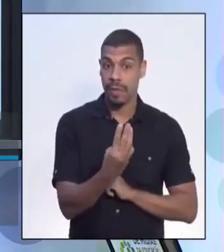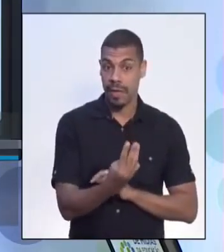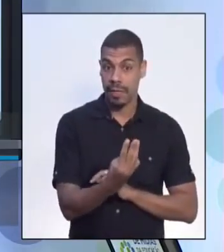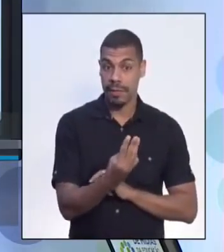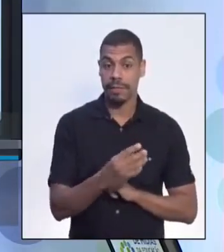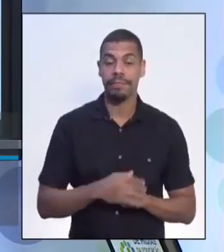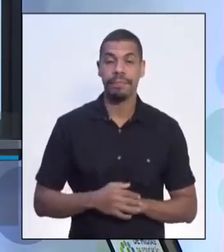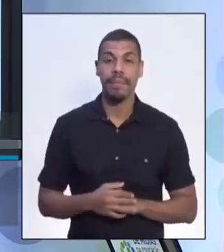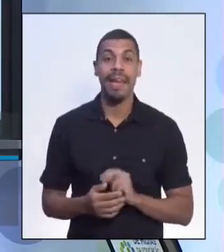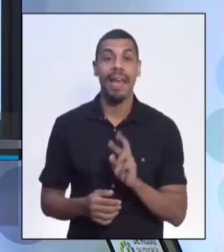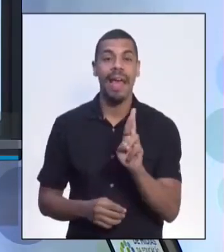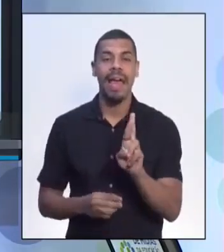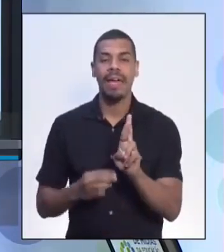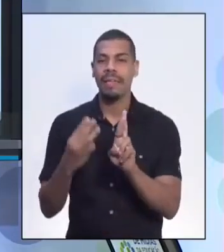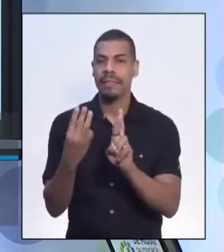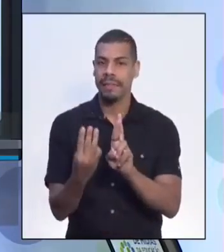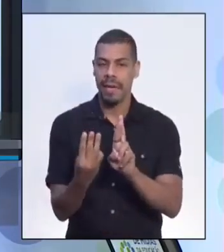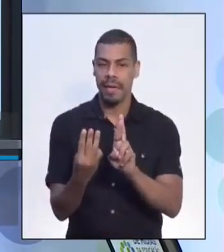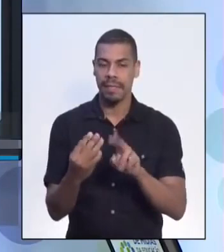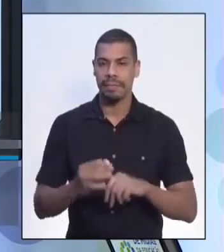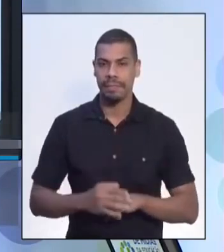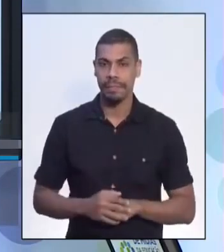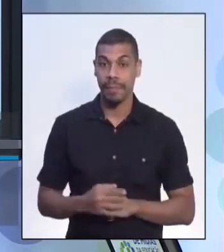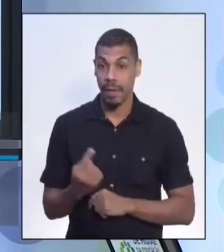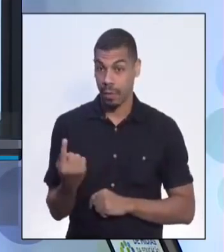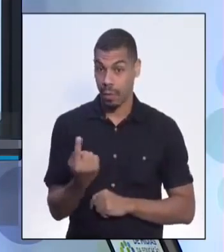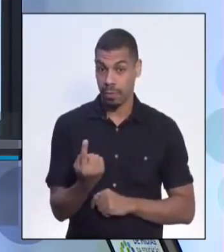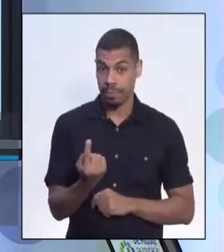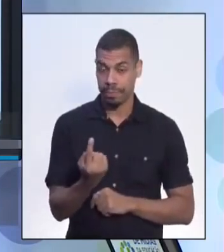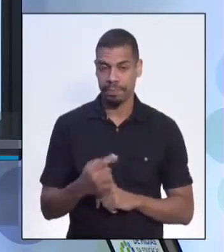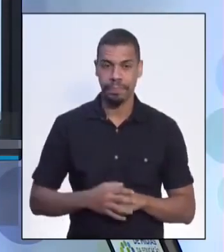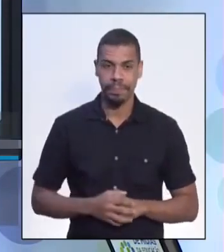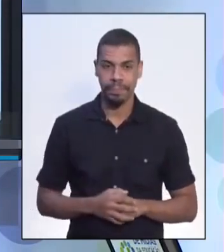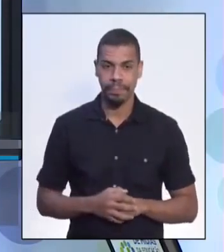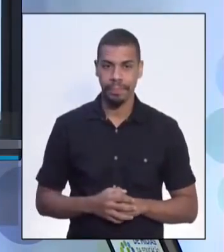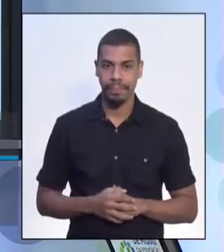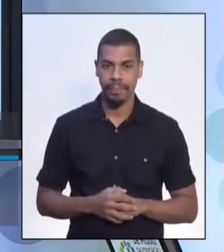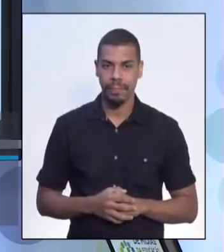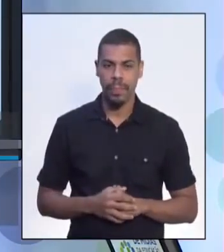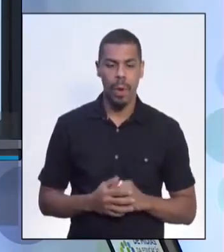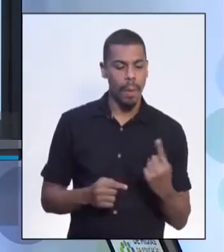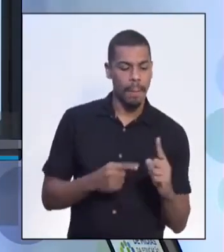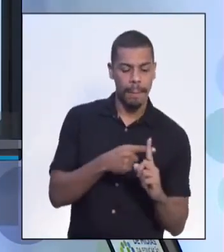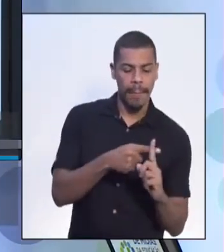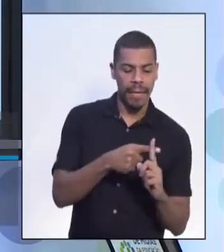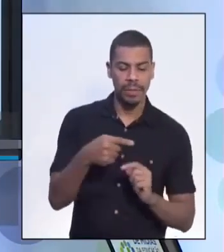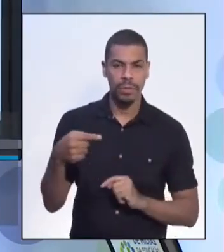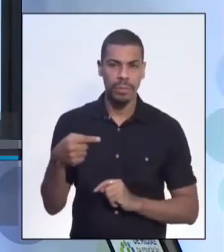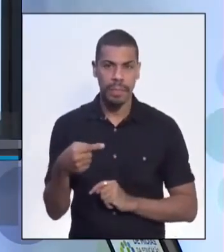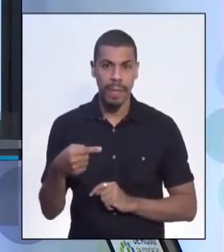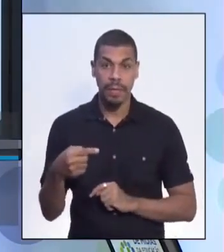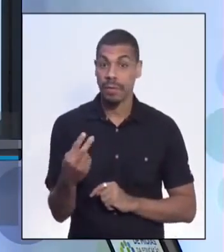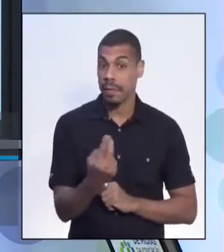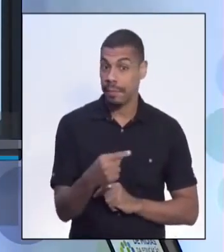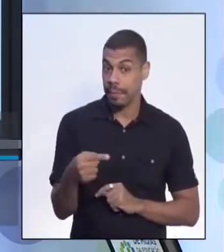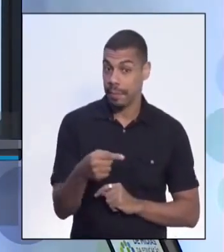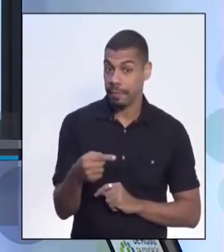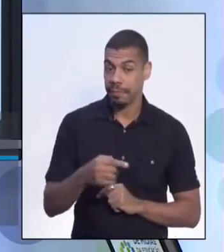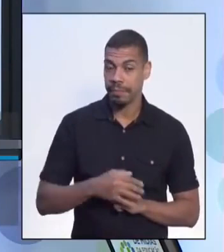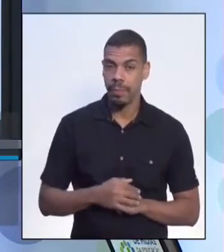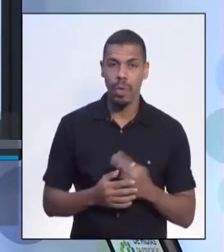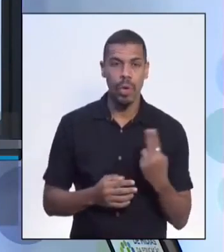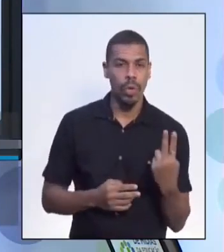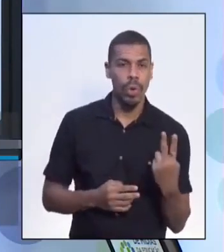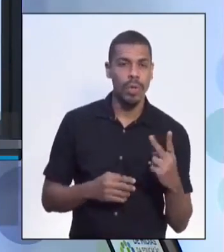dos parênteses, mais 1, que é R3. Mais com menos vai dar menos. Então, eu vou